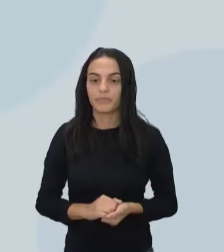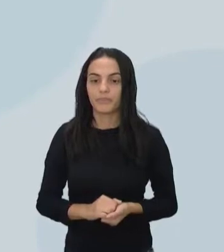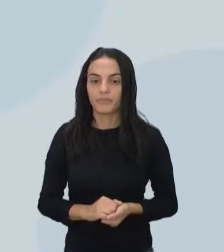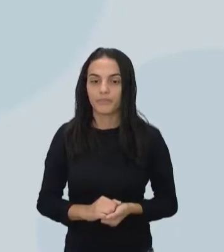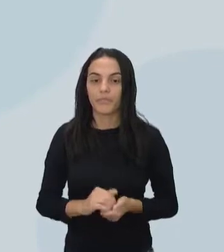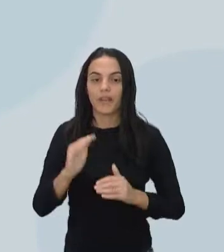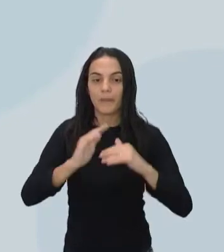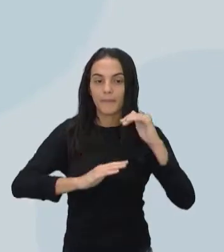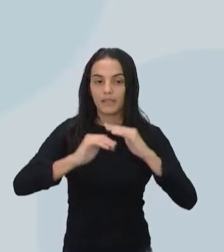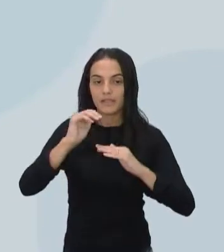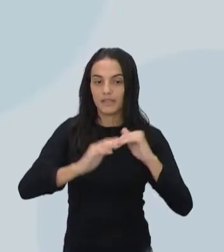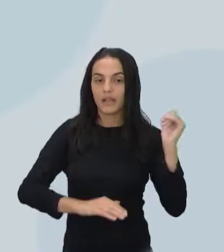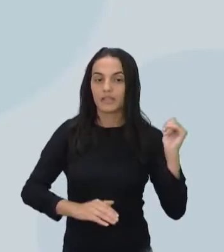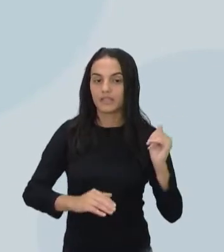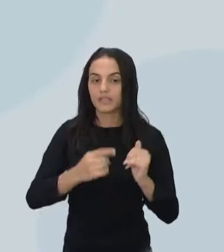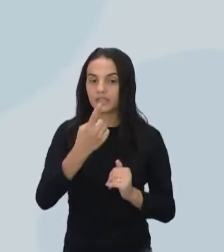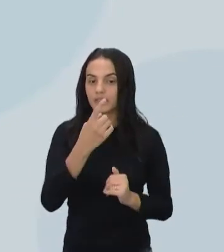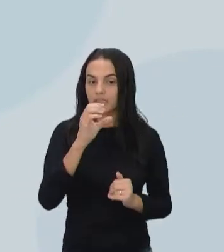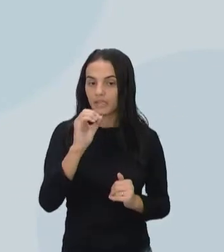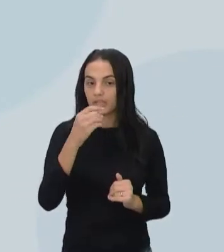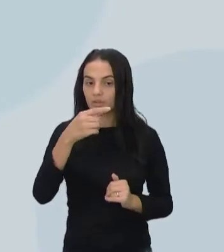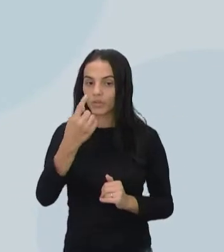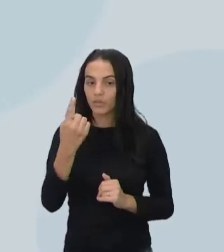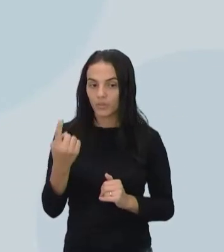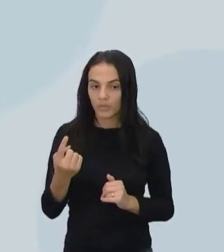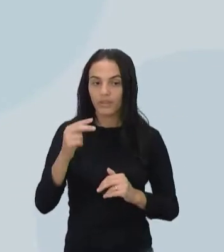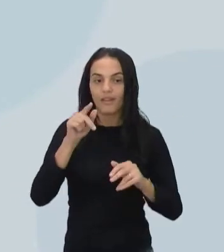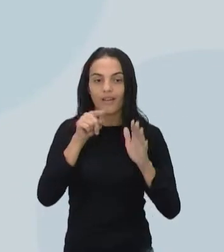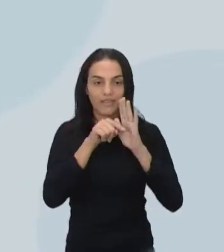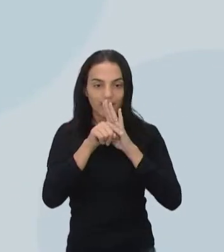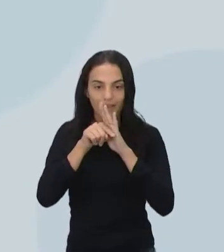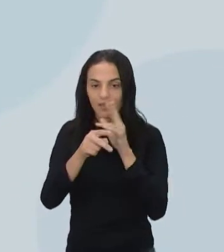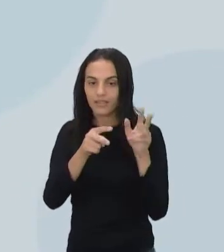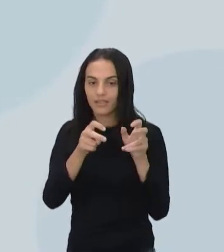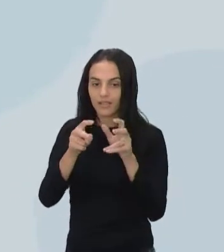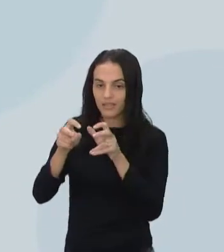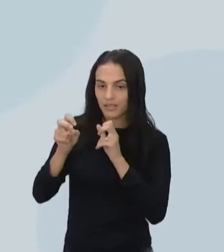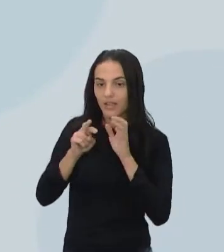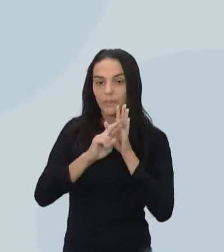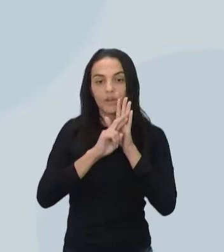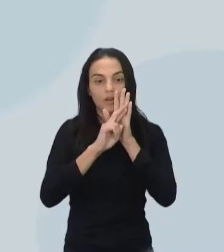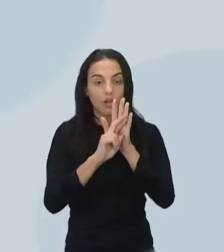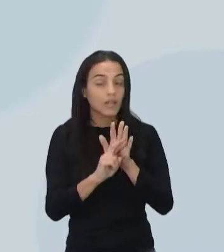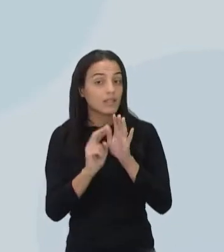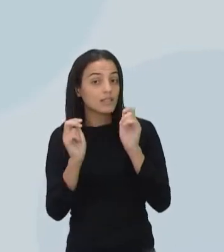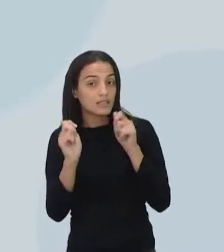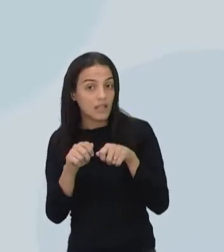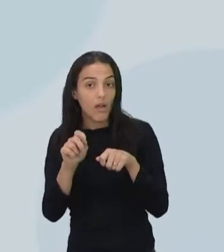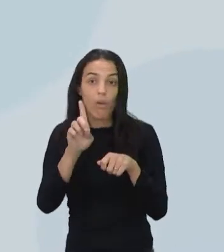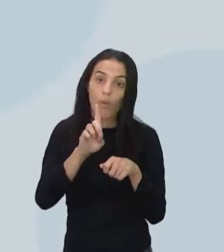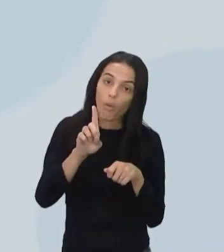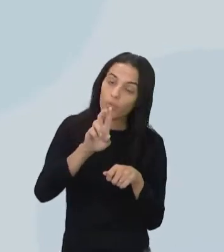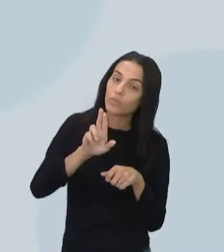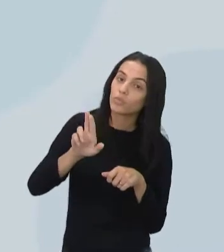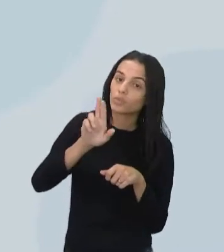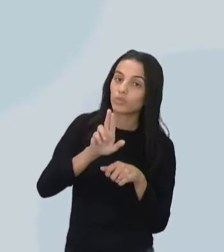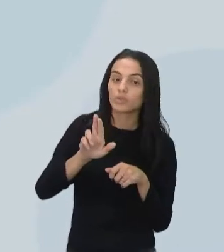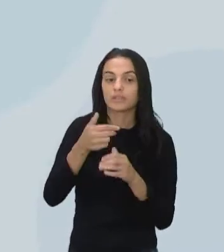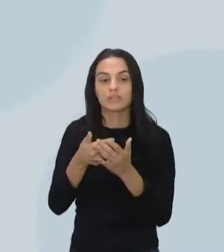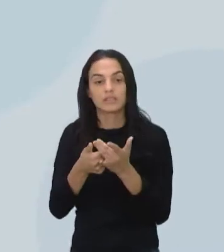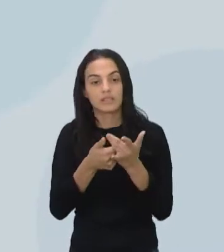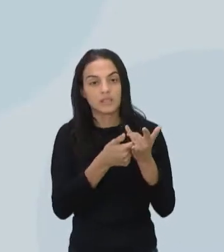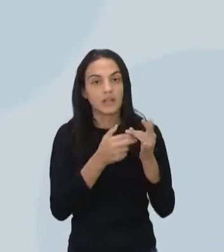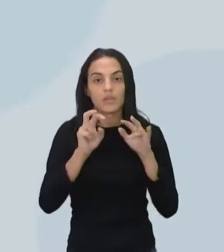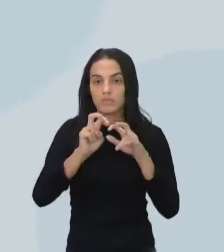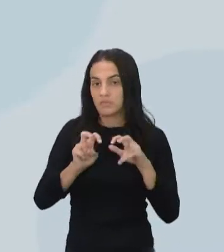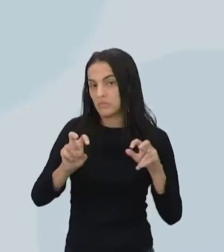a habilidade 101, que é analisar e representar com ou sem o uso de dispositivos e de aplicativos